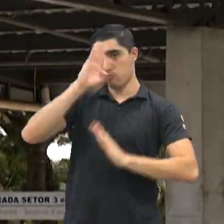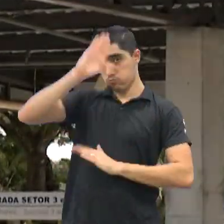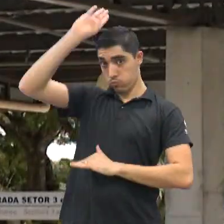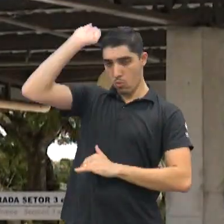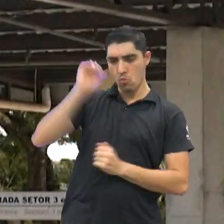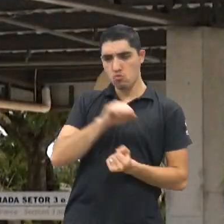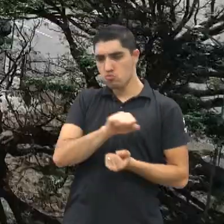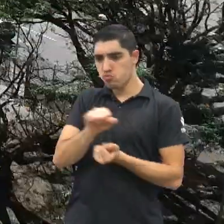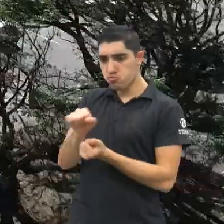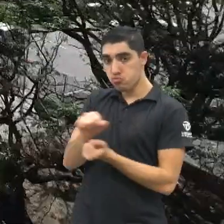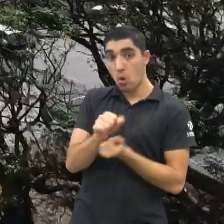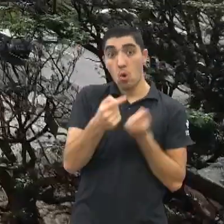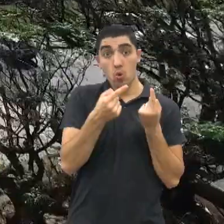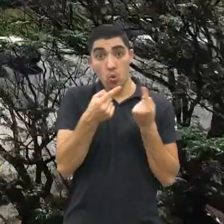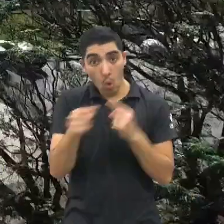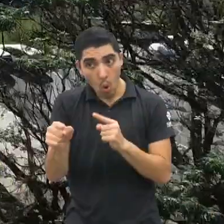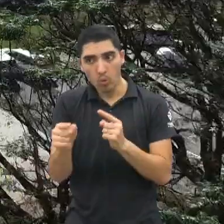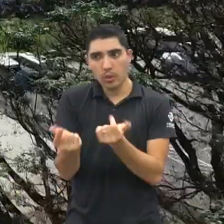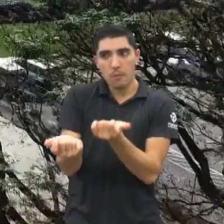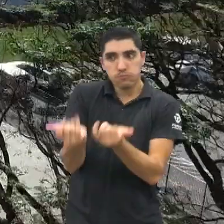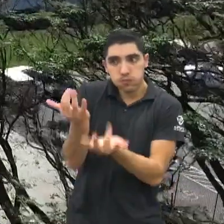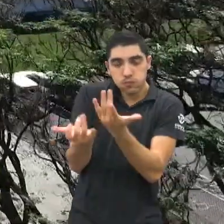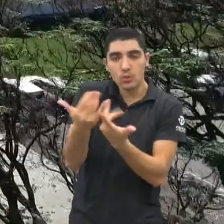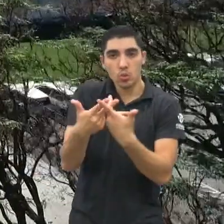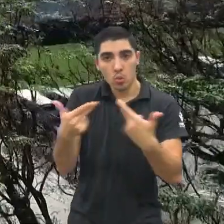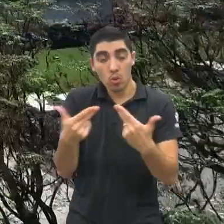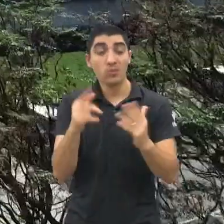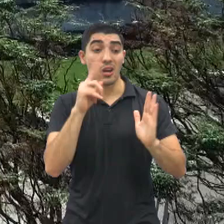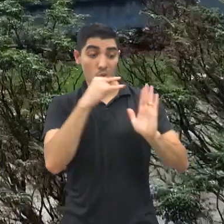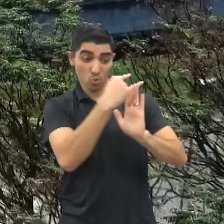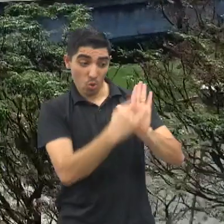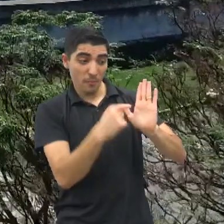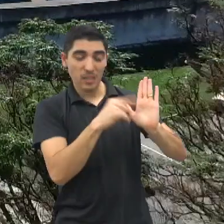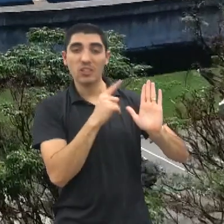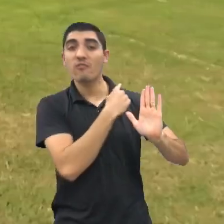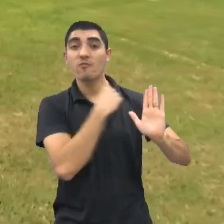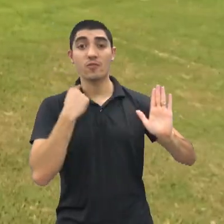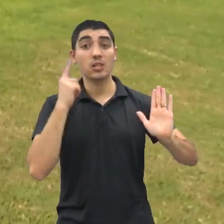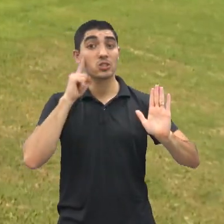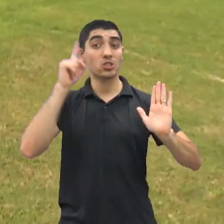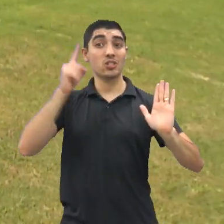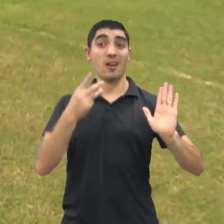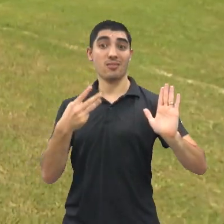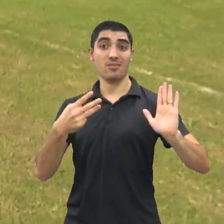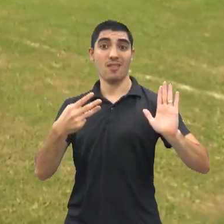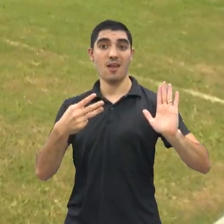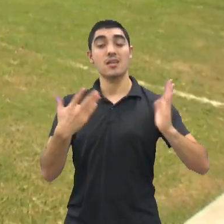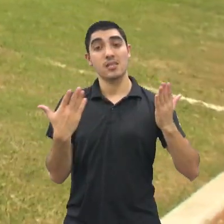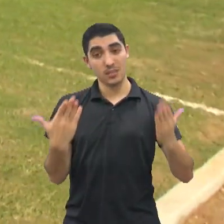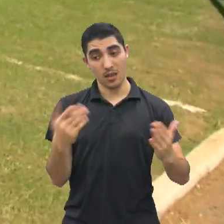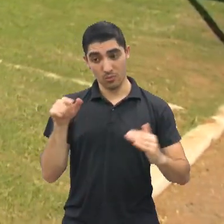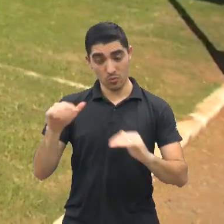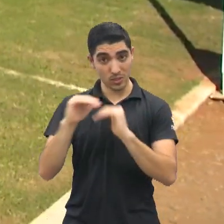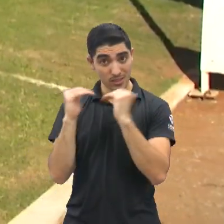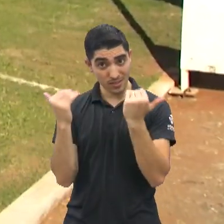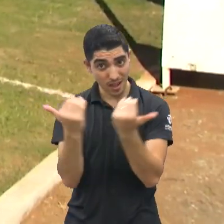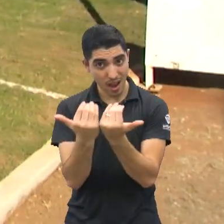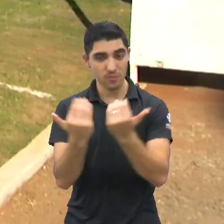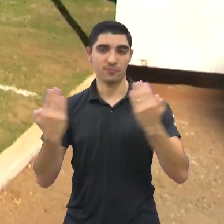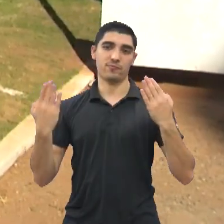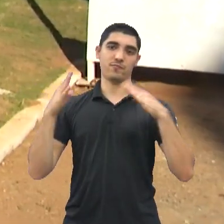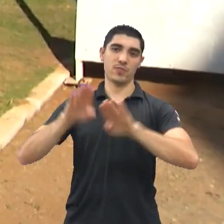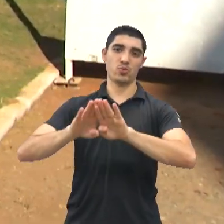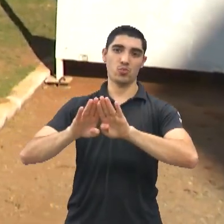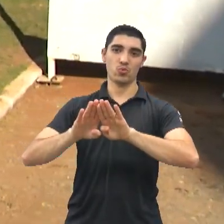combate e prevenção a incêndios venceram no último dia 3 e com isso o estádio foi interditado